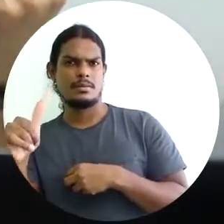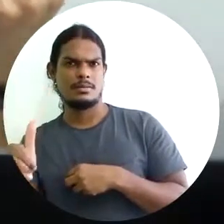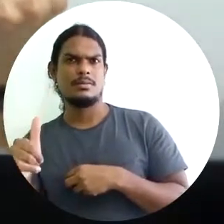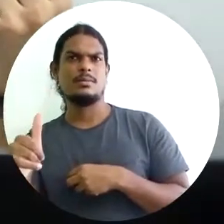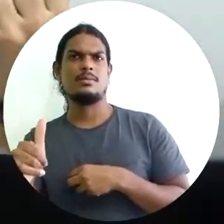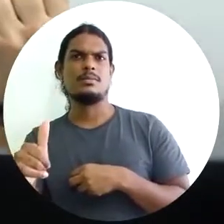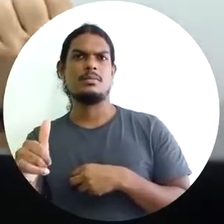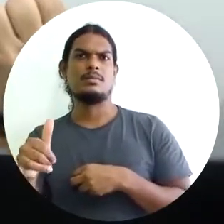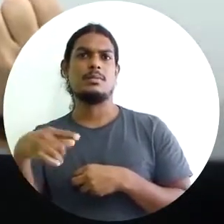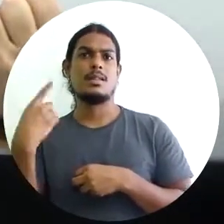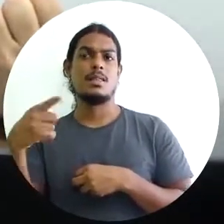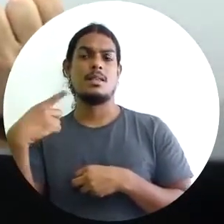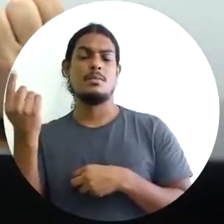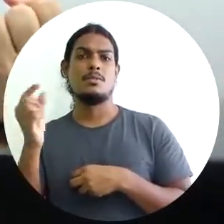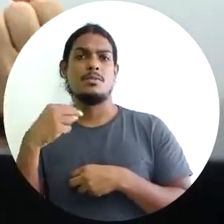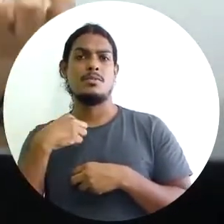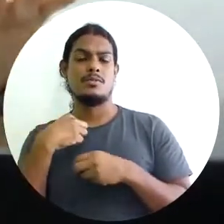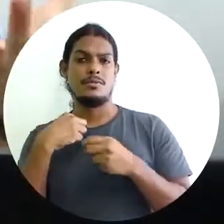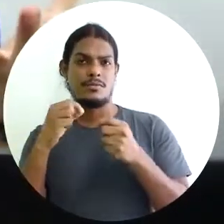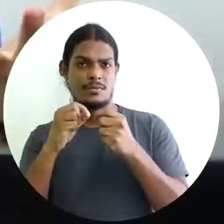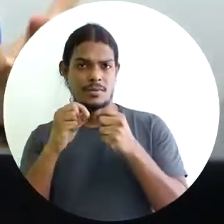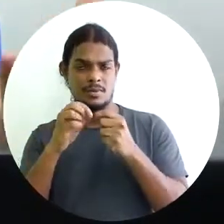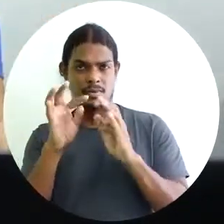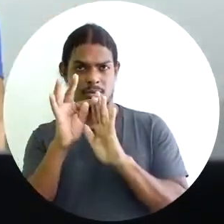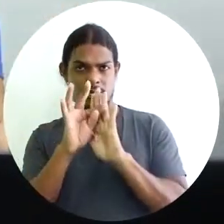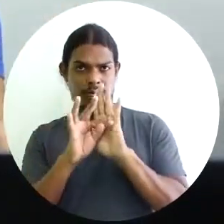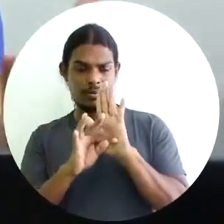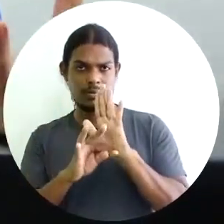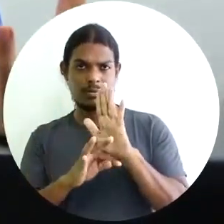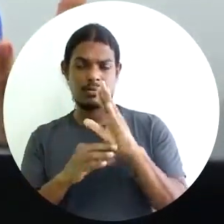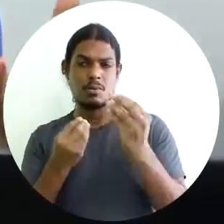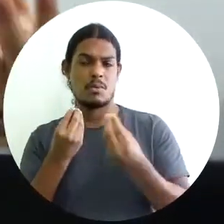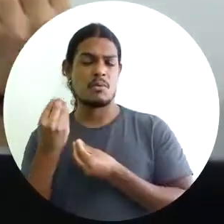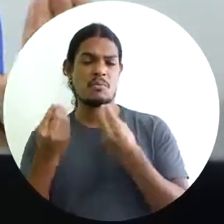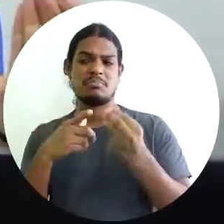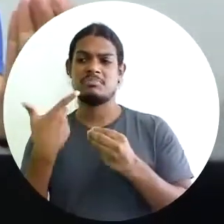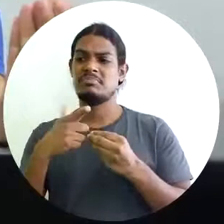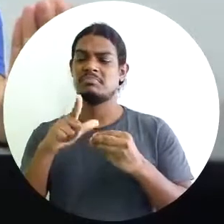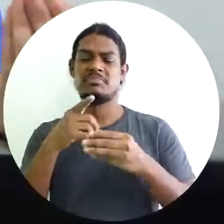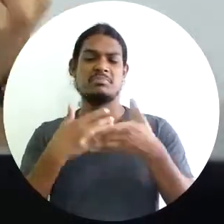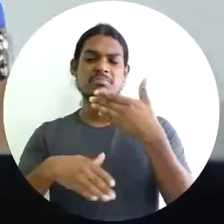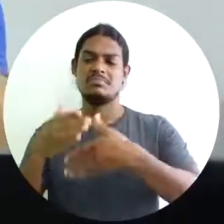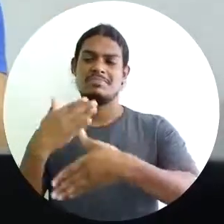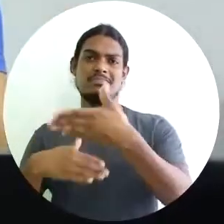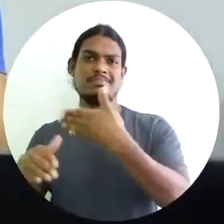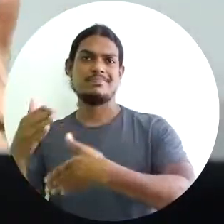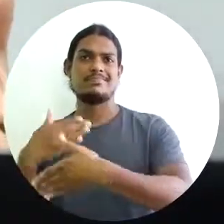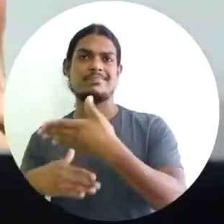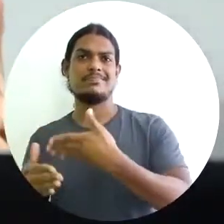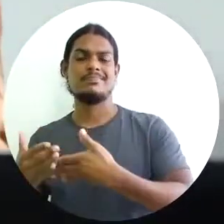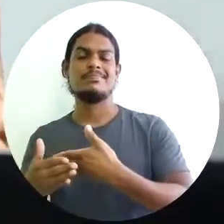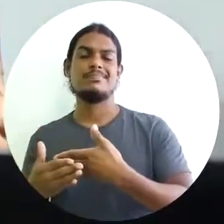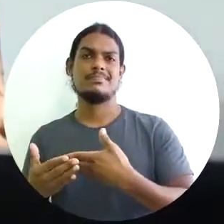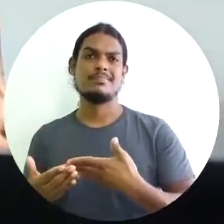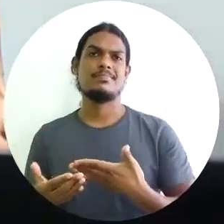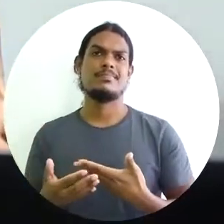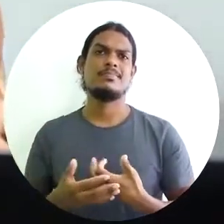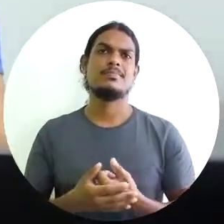mecanicamente, depois de alguém ter produzido mecanicamente, como se não houvesse nenhuma relação entre o interlocutor e o outro, também no ato da